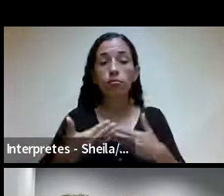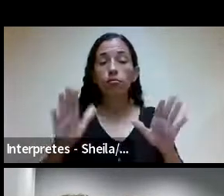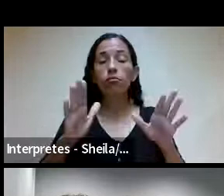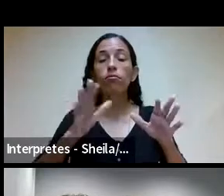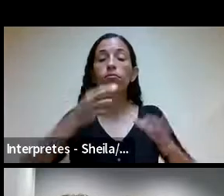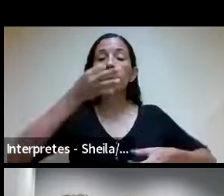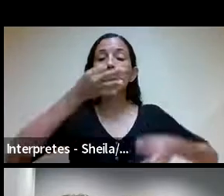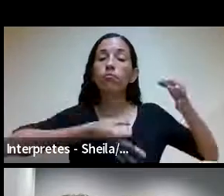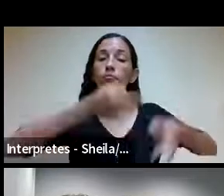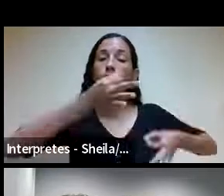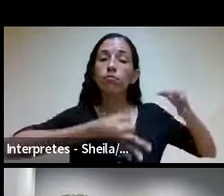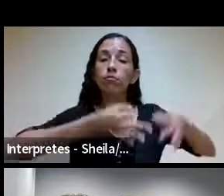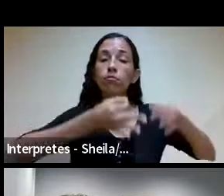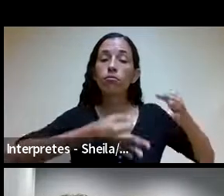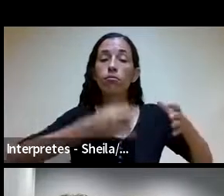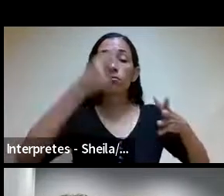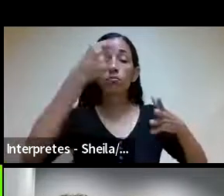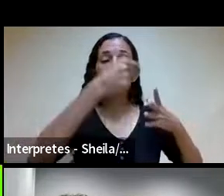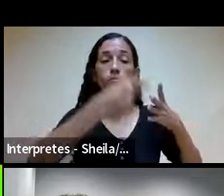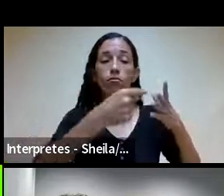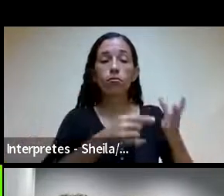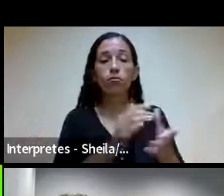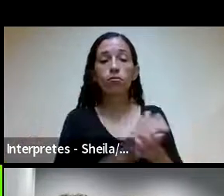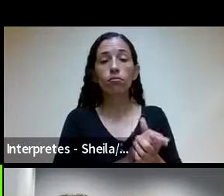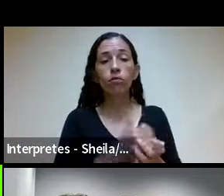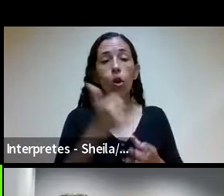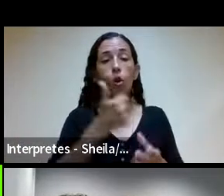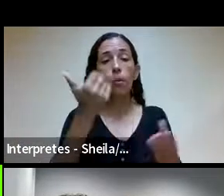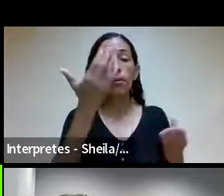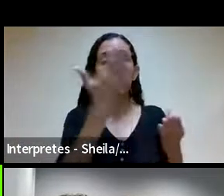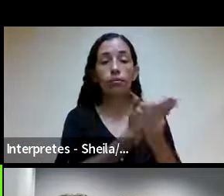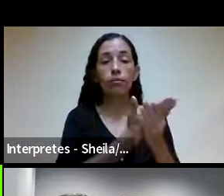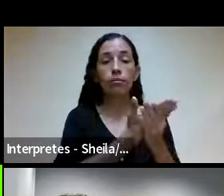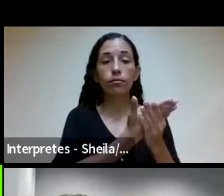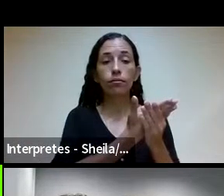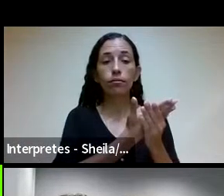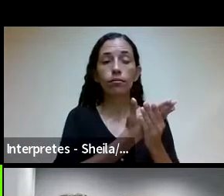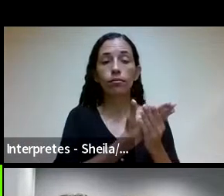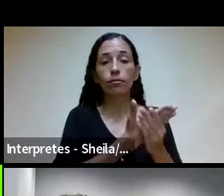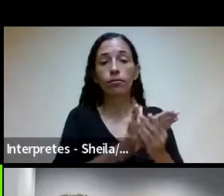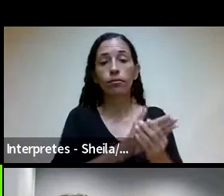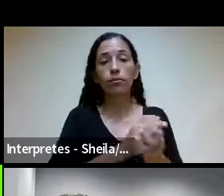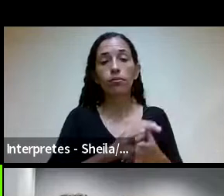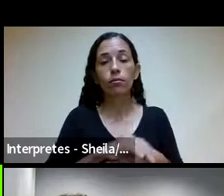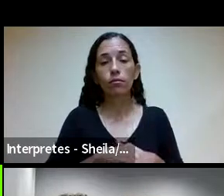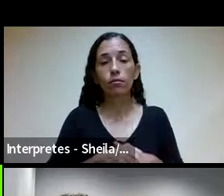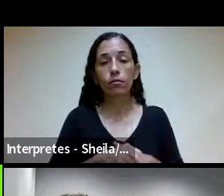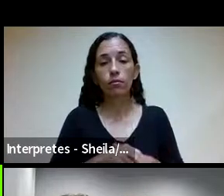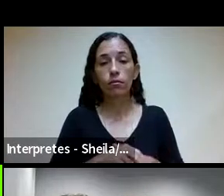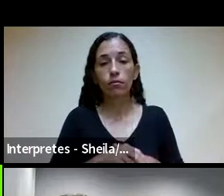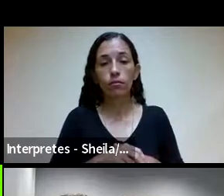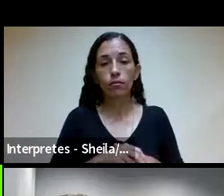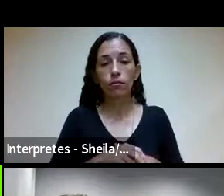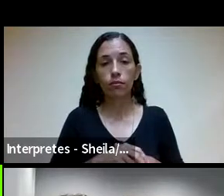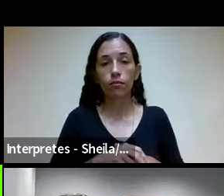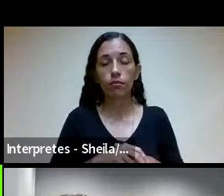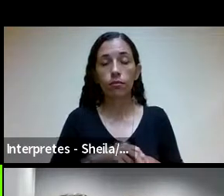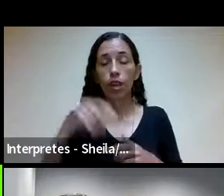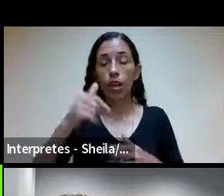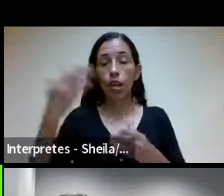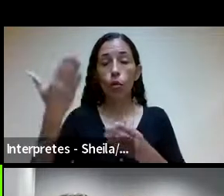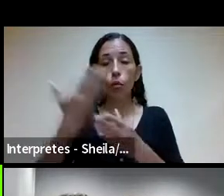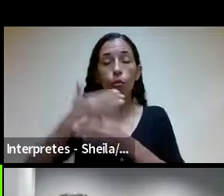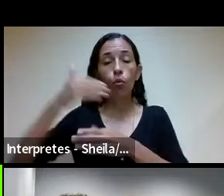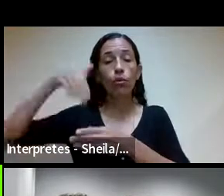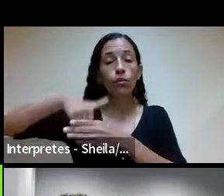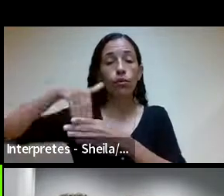pauta judicial. O primeiro processo da pauta é um recurso eleitoral